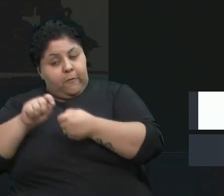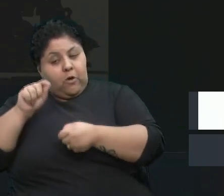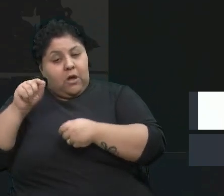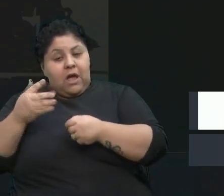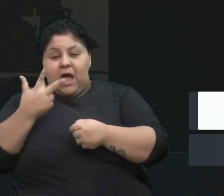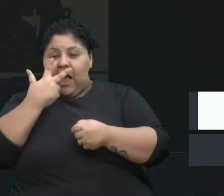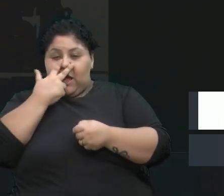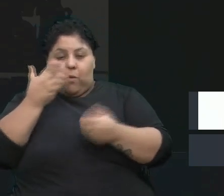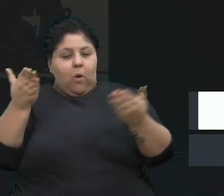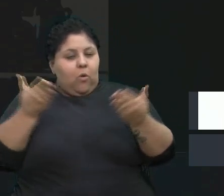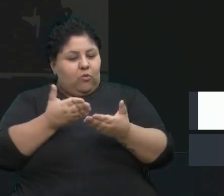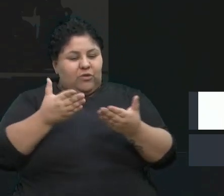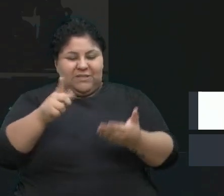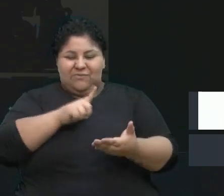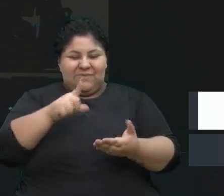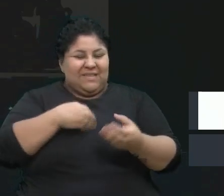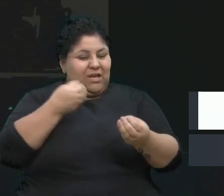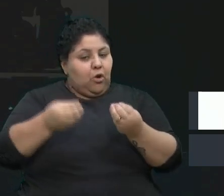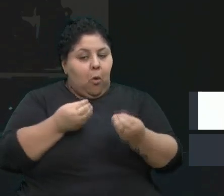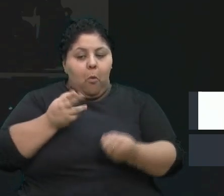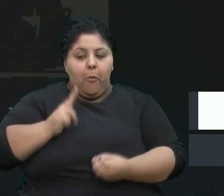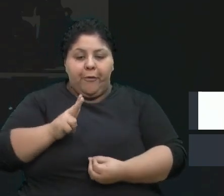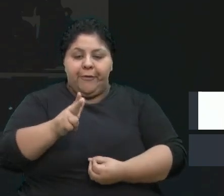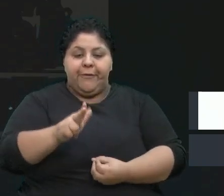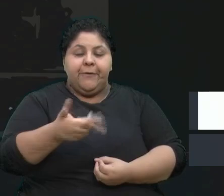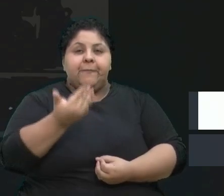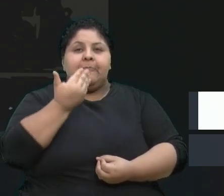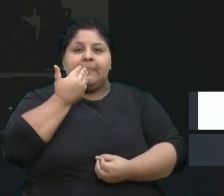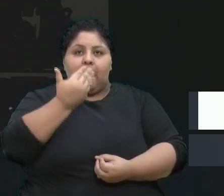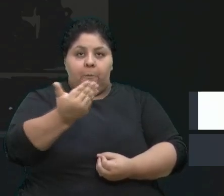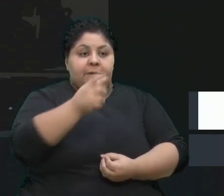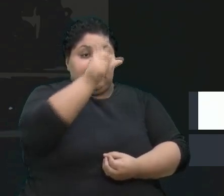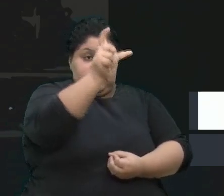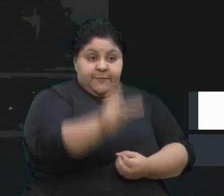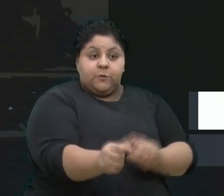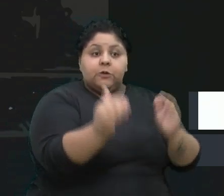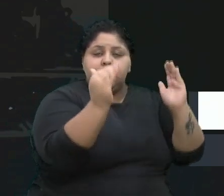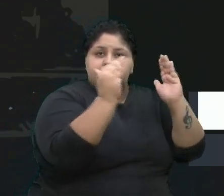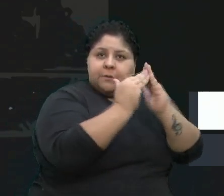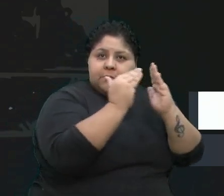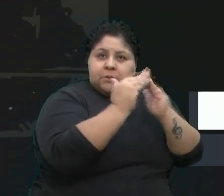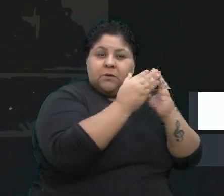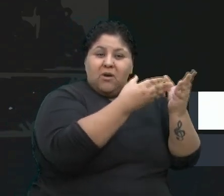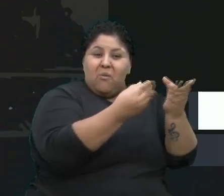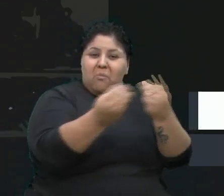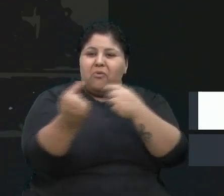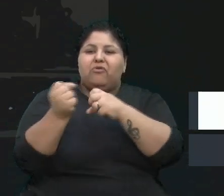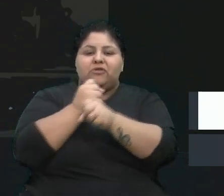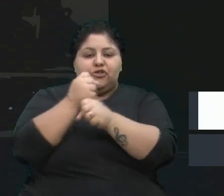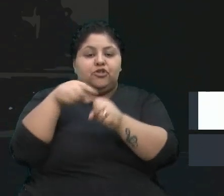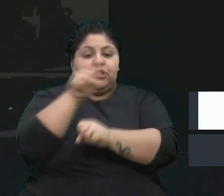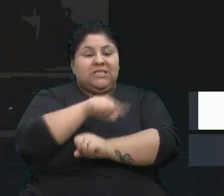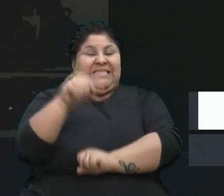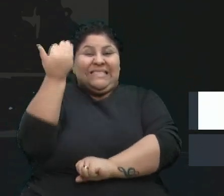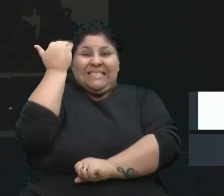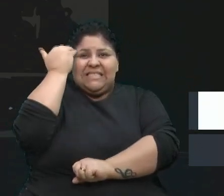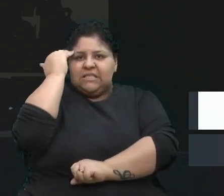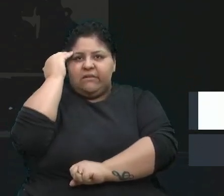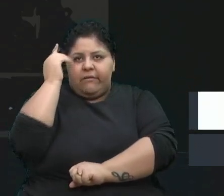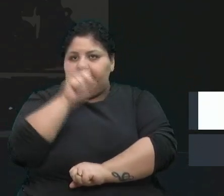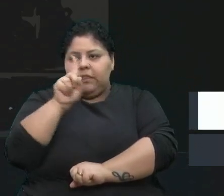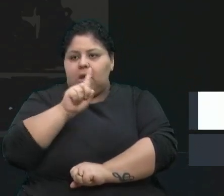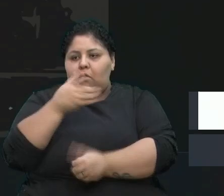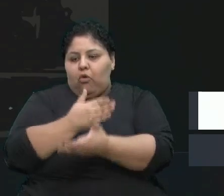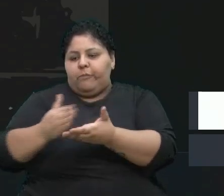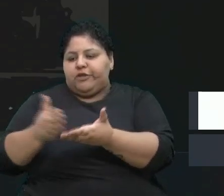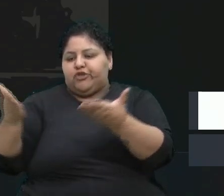dá mais para ficar. É o pedido dos moradores, e há muitos anos, a gente sabe disso, não é de agora, não é